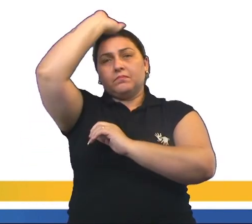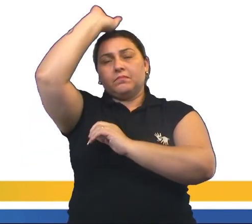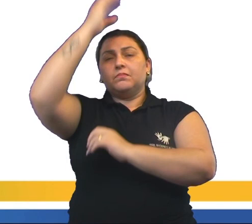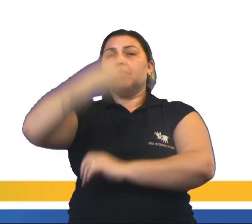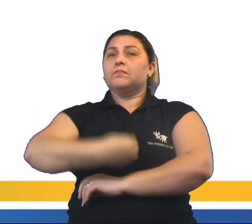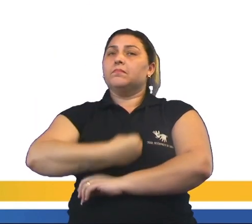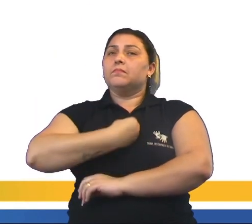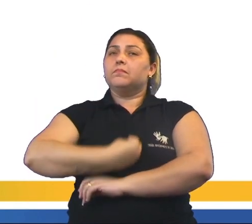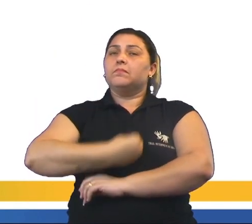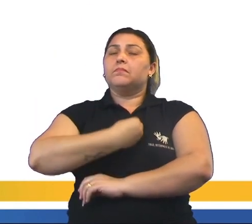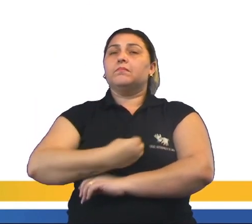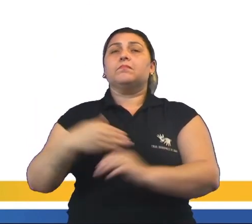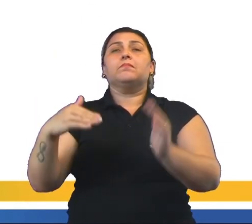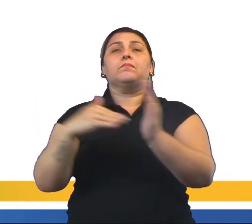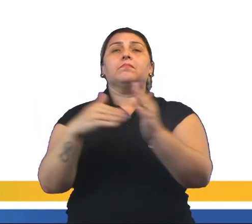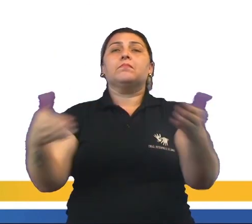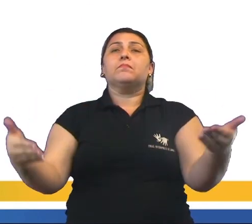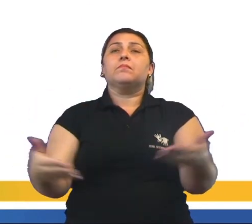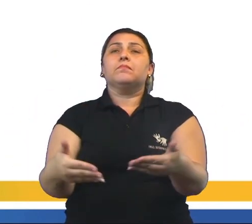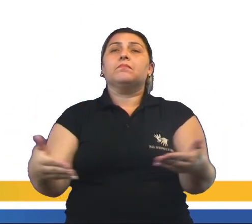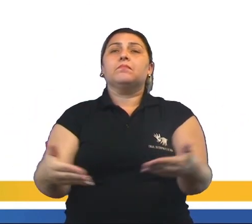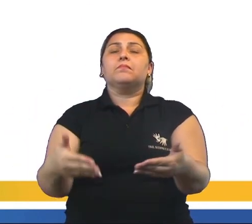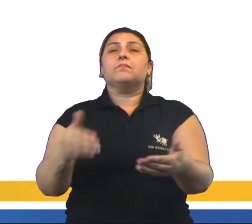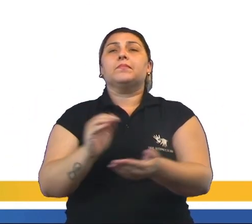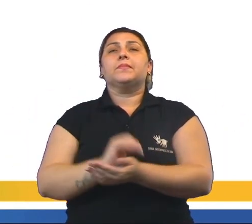né, nas